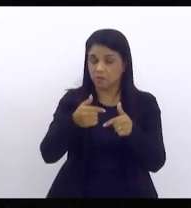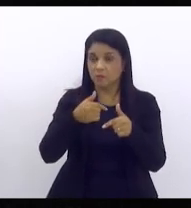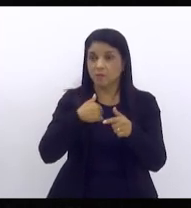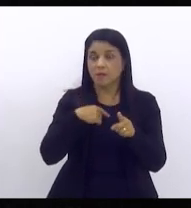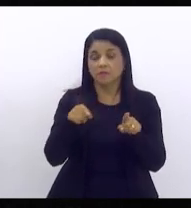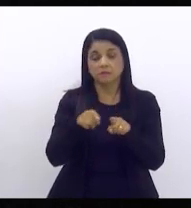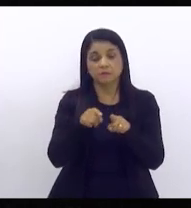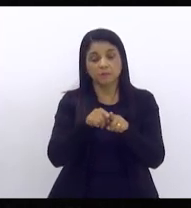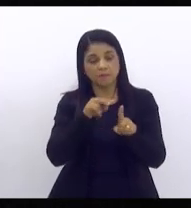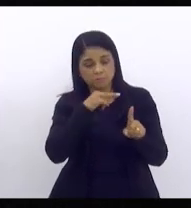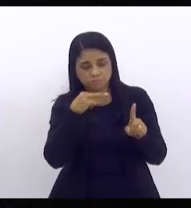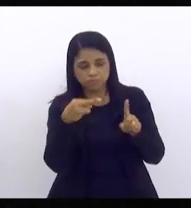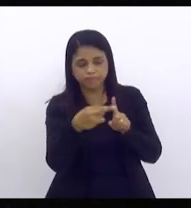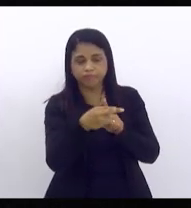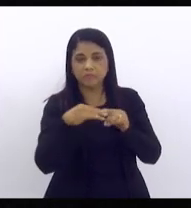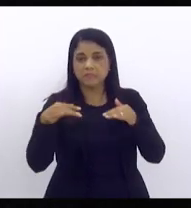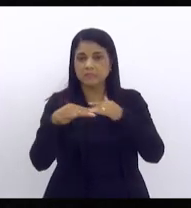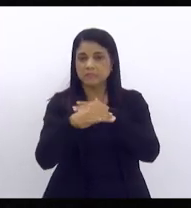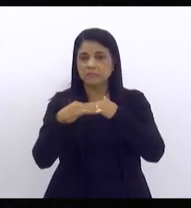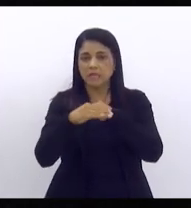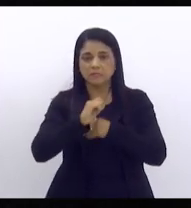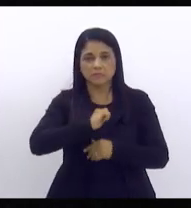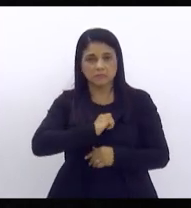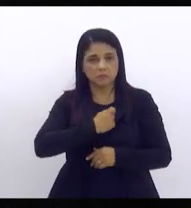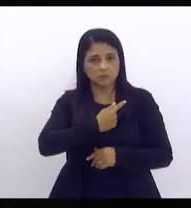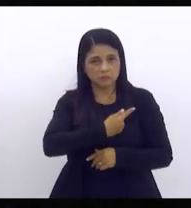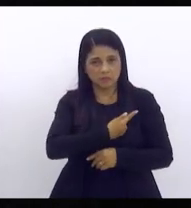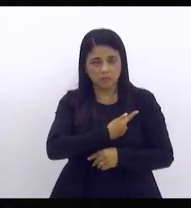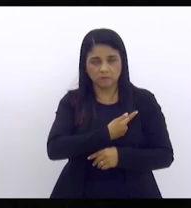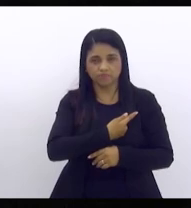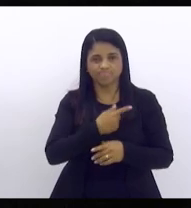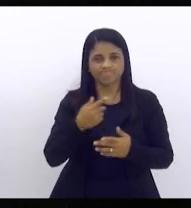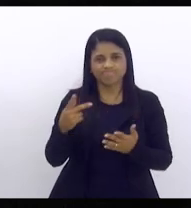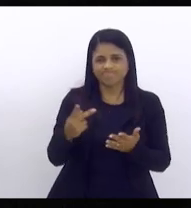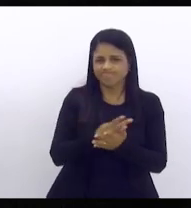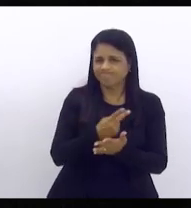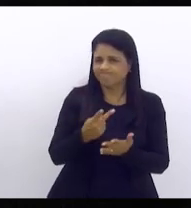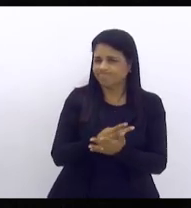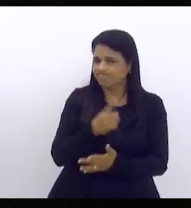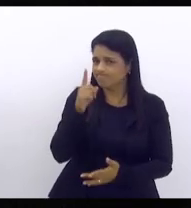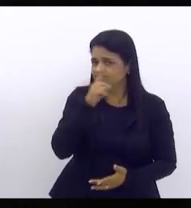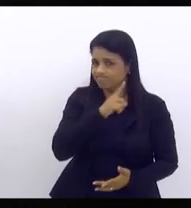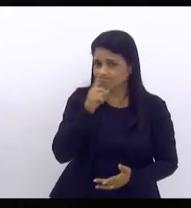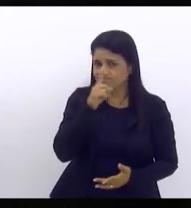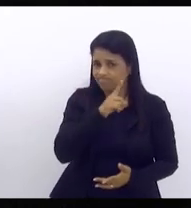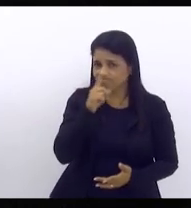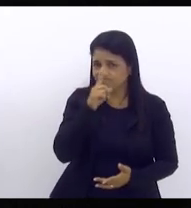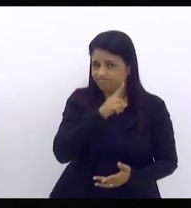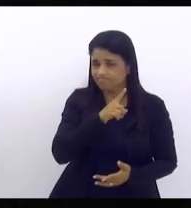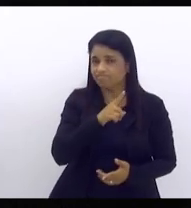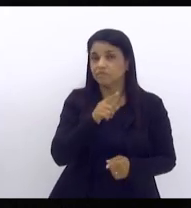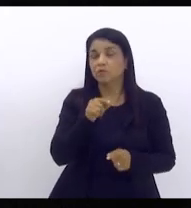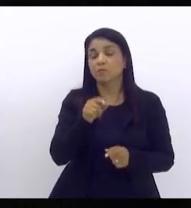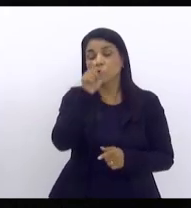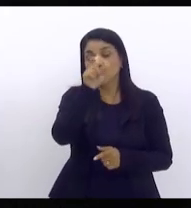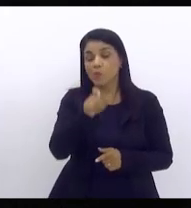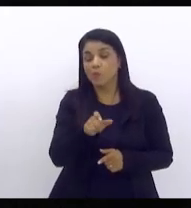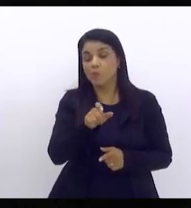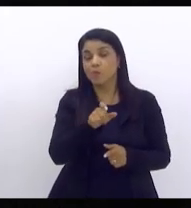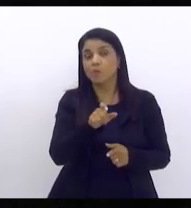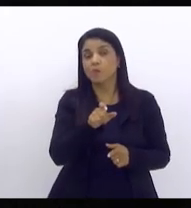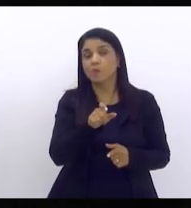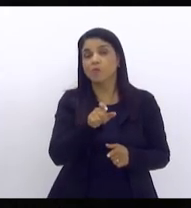na cidade de São Gonçalo irregularidades que são feitas, né, e ausências que são feitas, inclusive, pelo poder